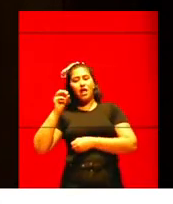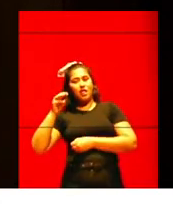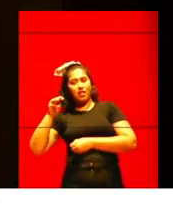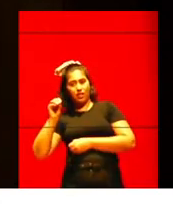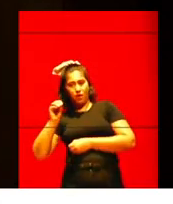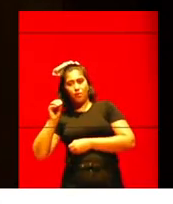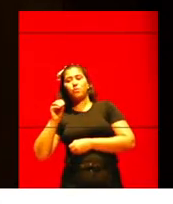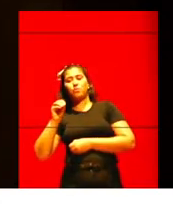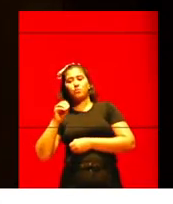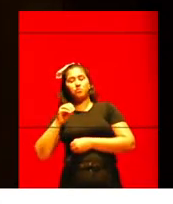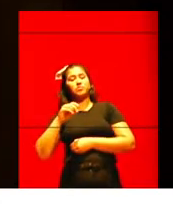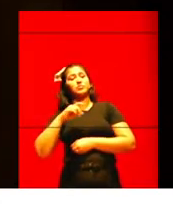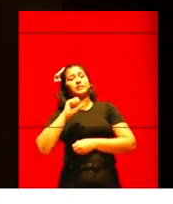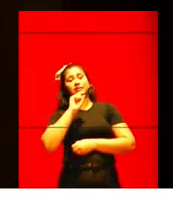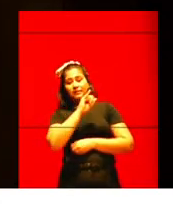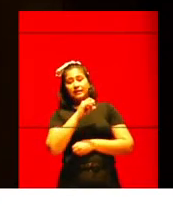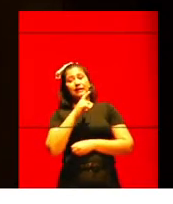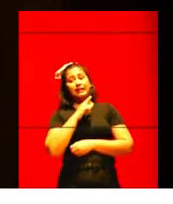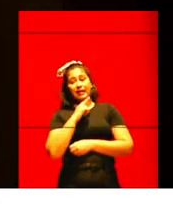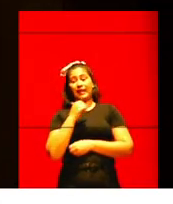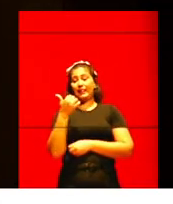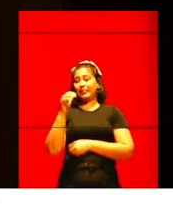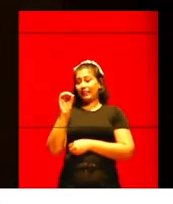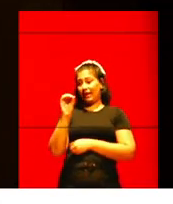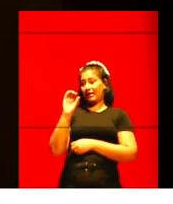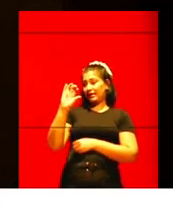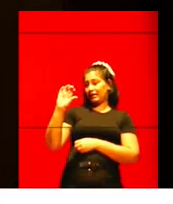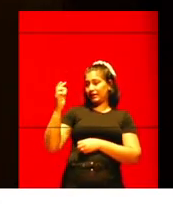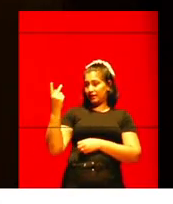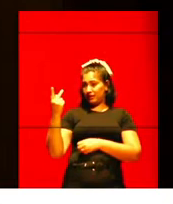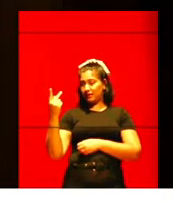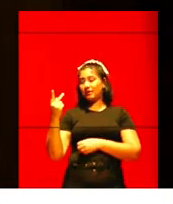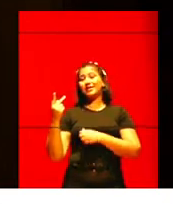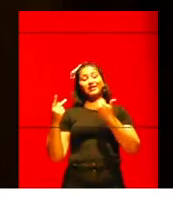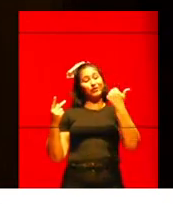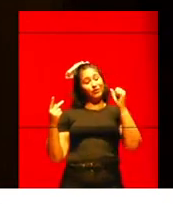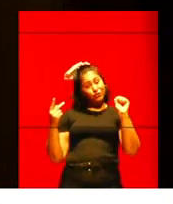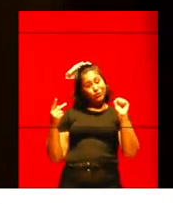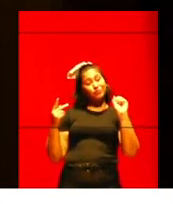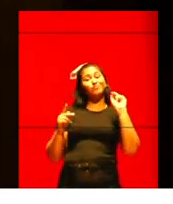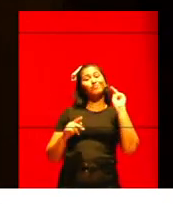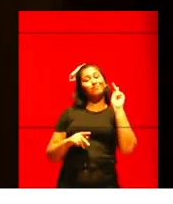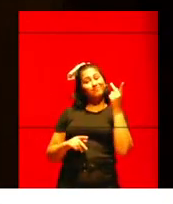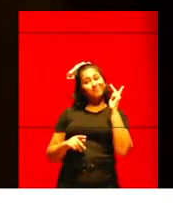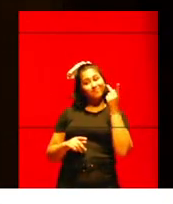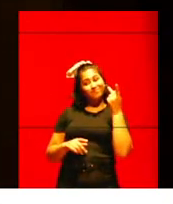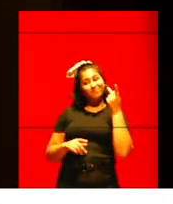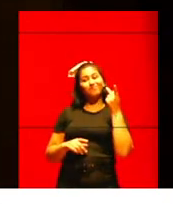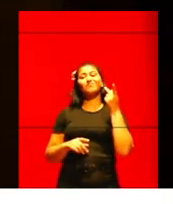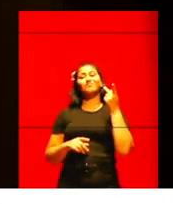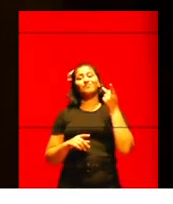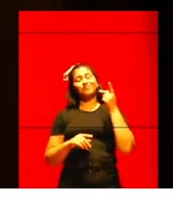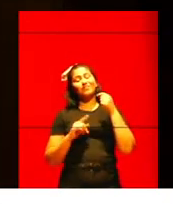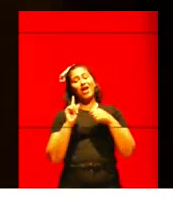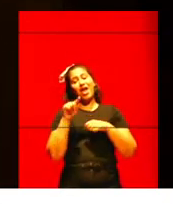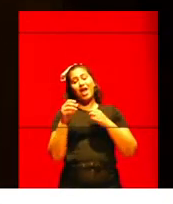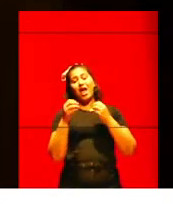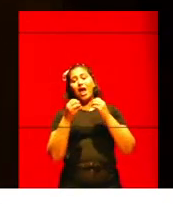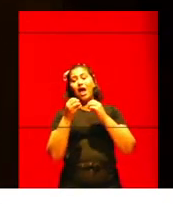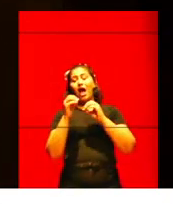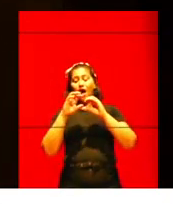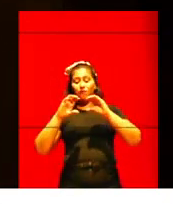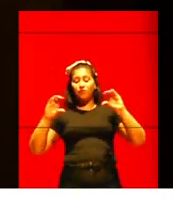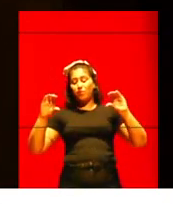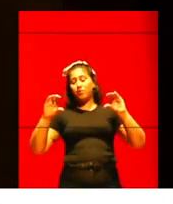ela tem 10 carbonos e 18 hidrogênios. Essa é a fórmula molecular. Sempre vem